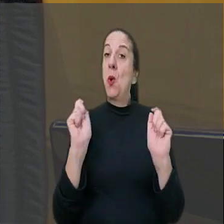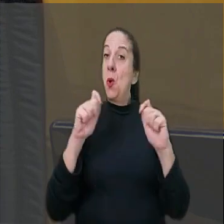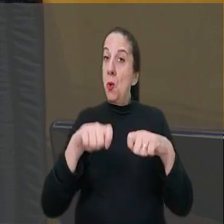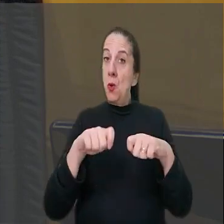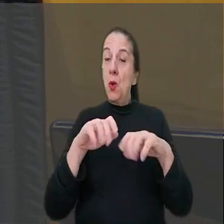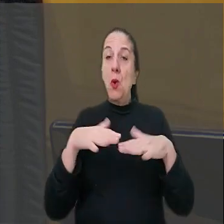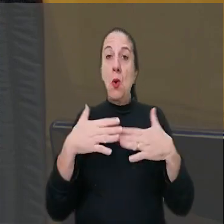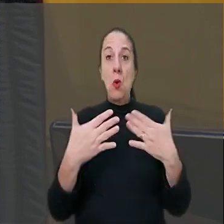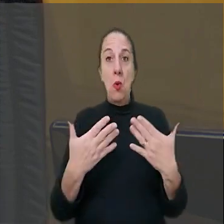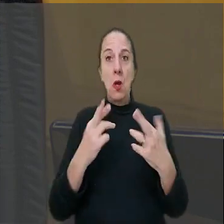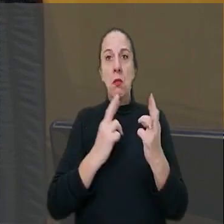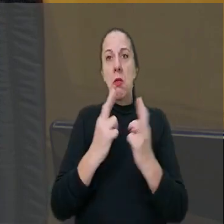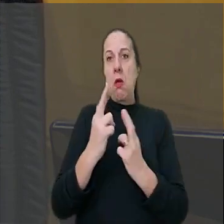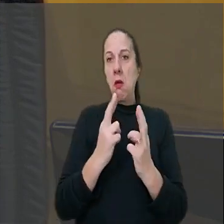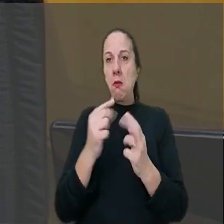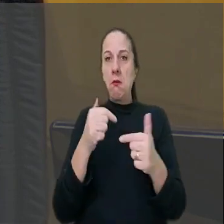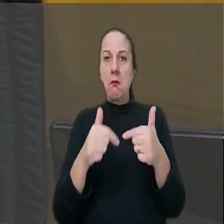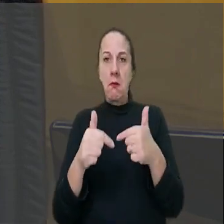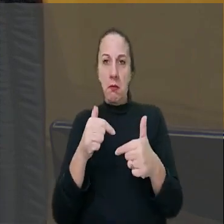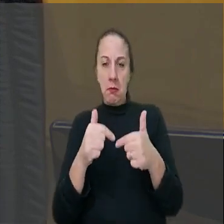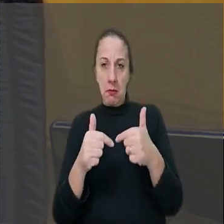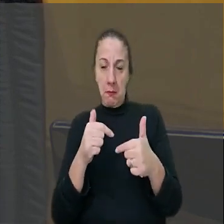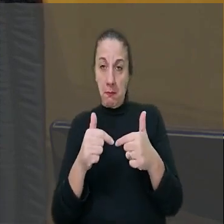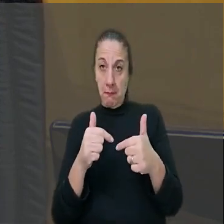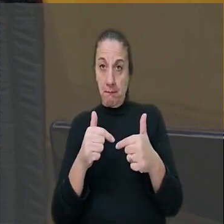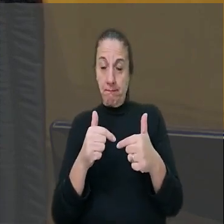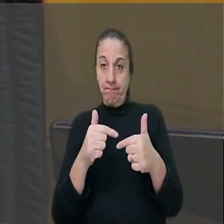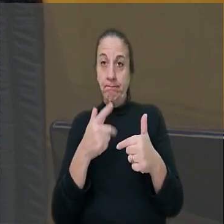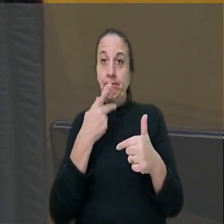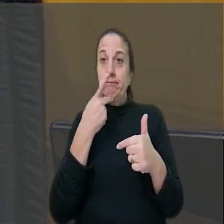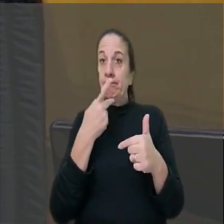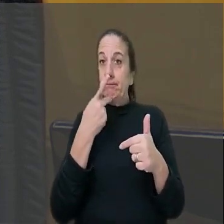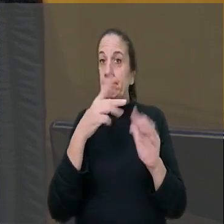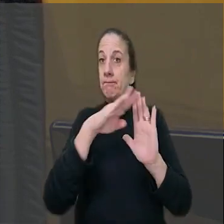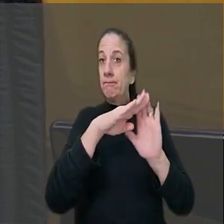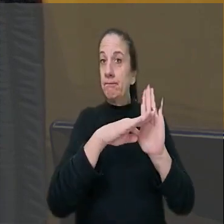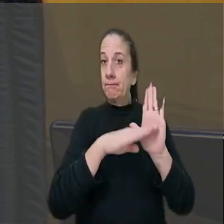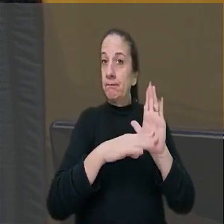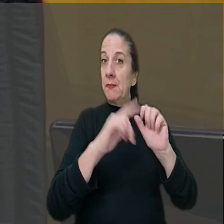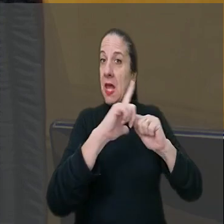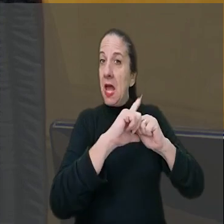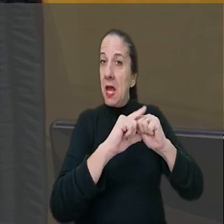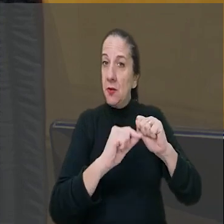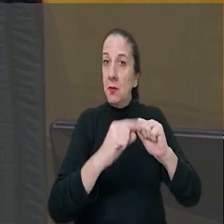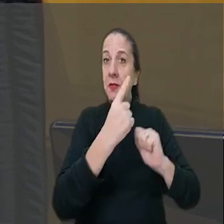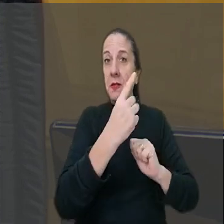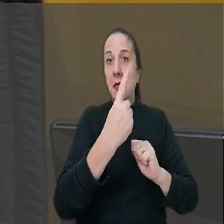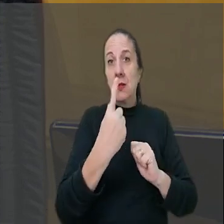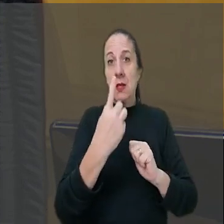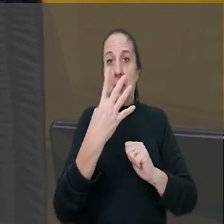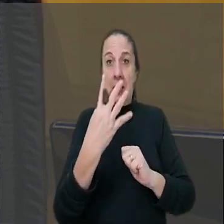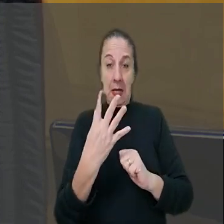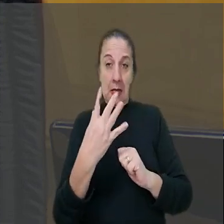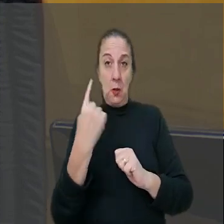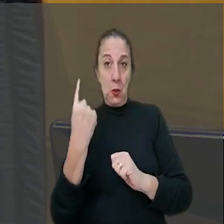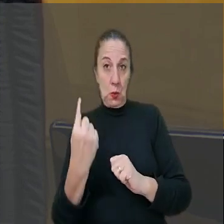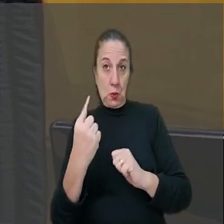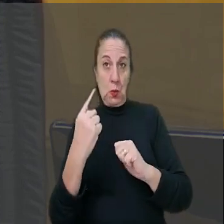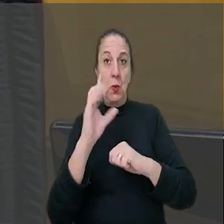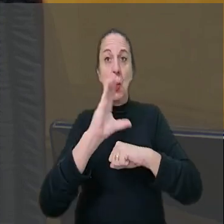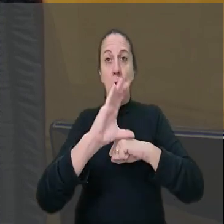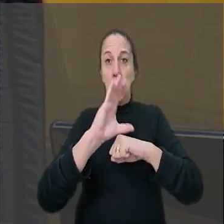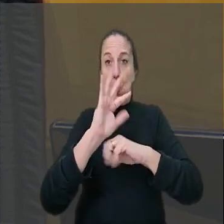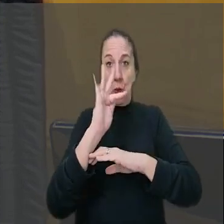Em relação à competência, quando se trata de relações de trabalho, expressas, inclusive, nos termos do artigo 114.1